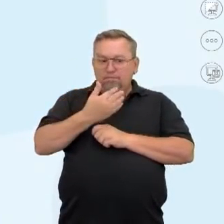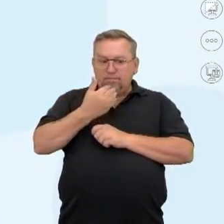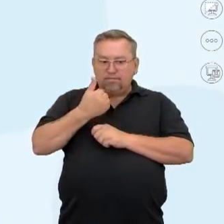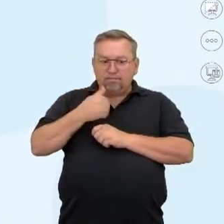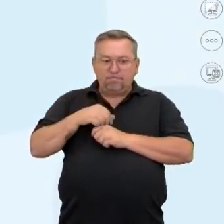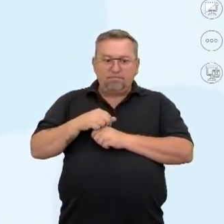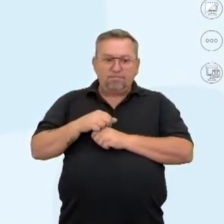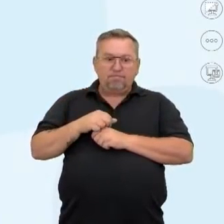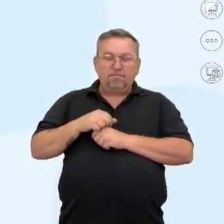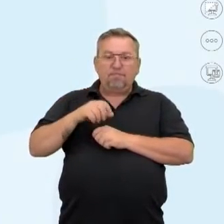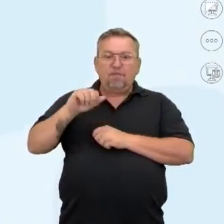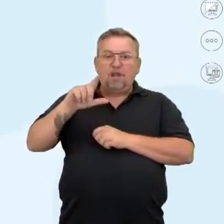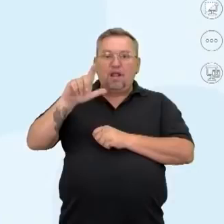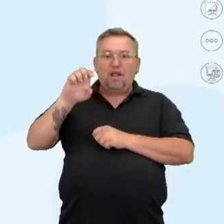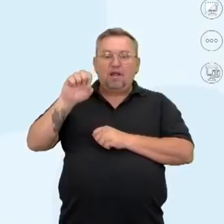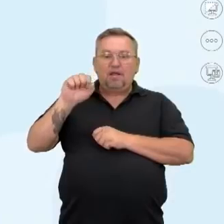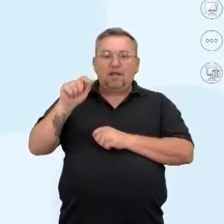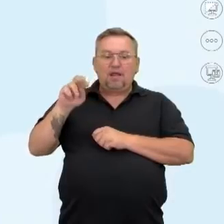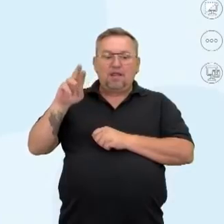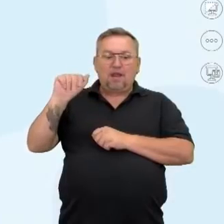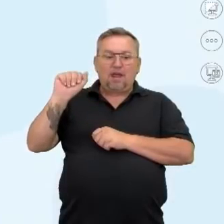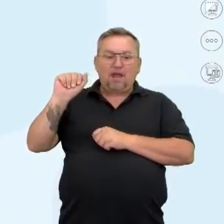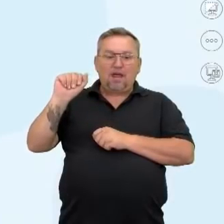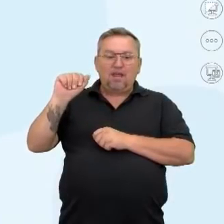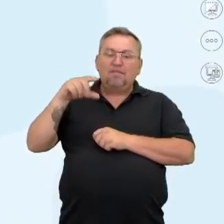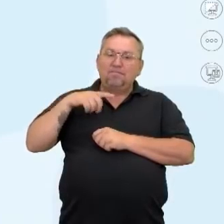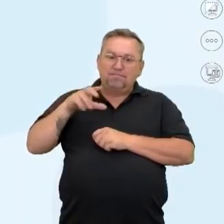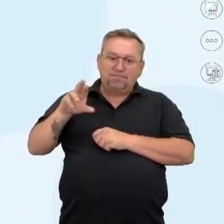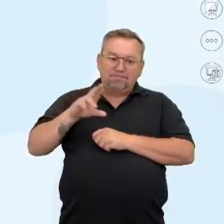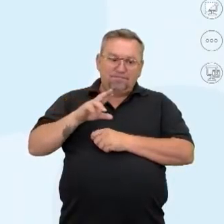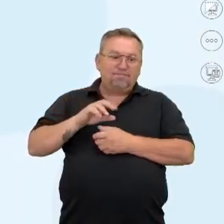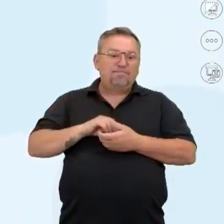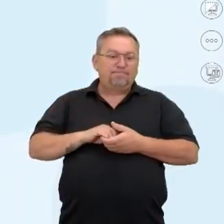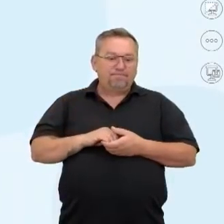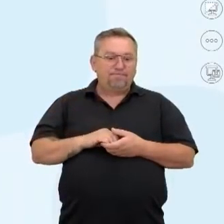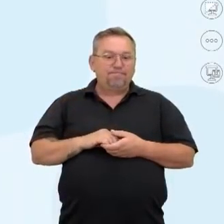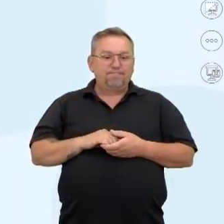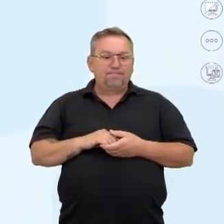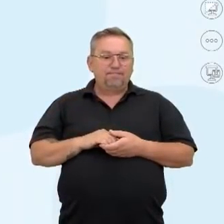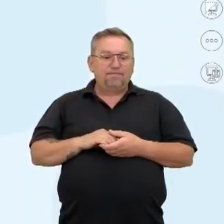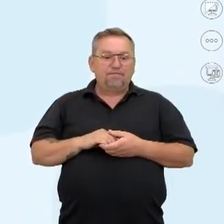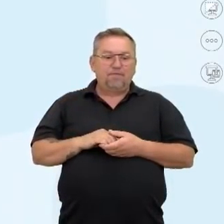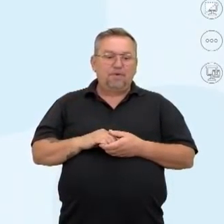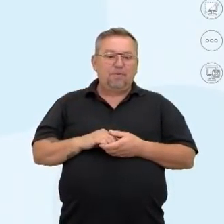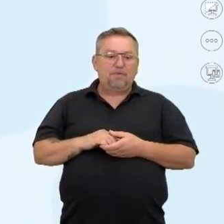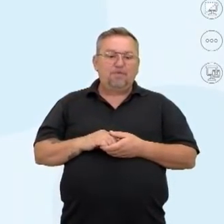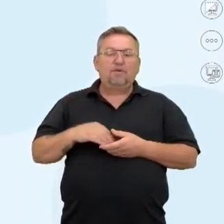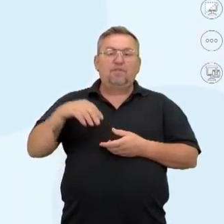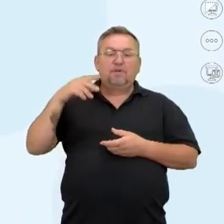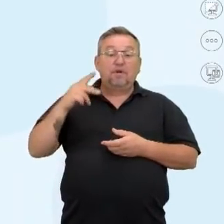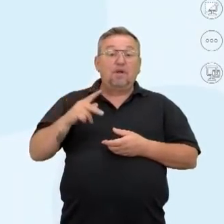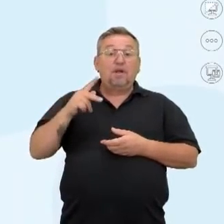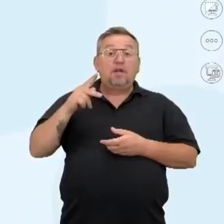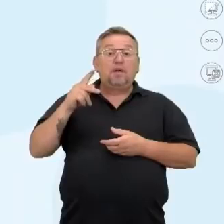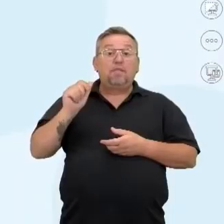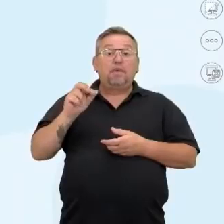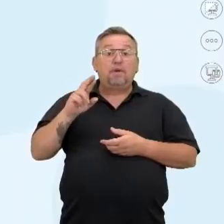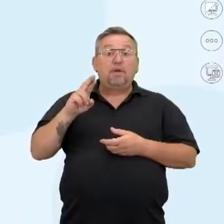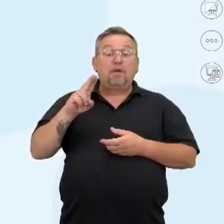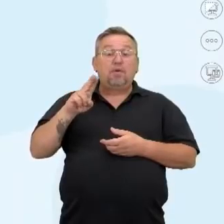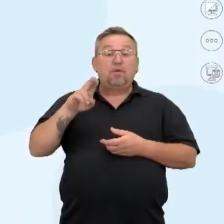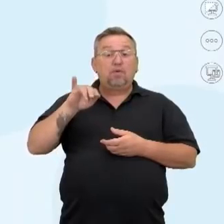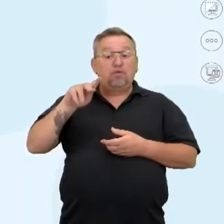terceira, Alessandra went to Venice. A resposta tem que ser Alessandra. Eu posso responder tudo inteiro, Alessandra went to Venice, ou eu